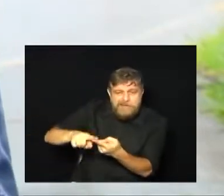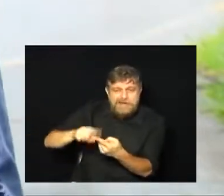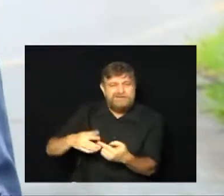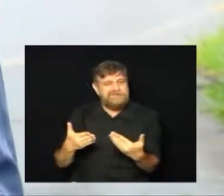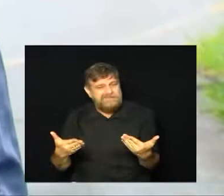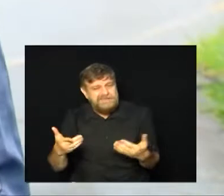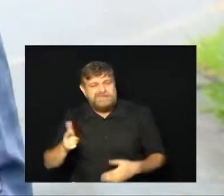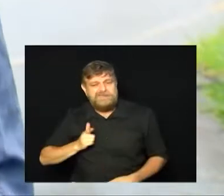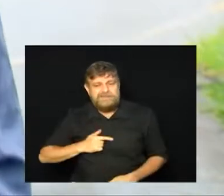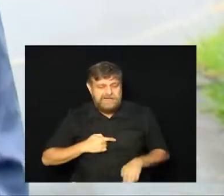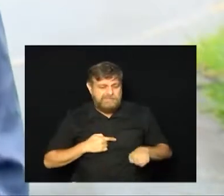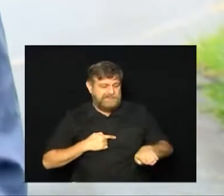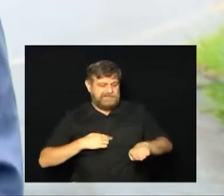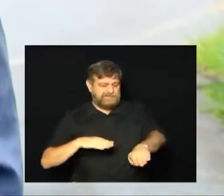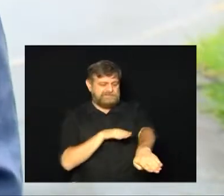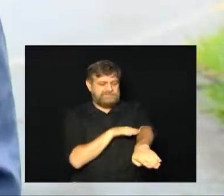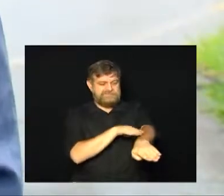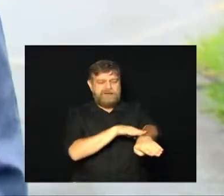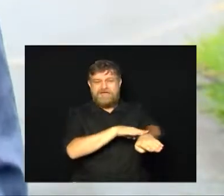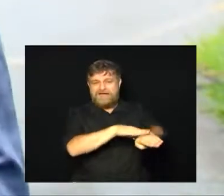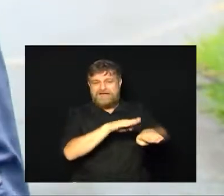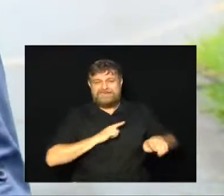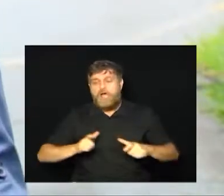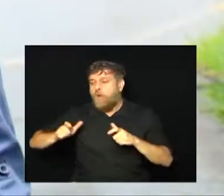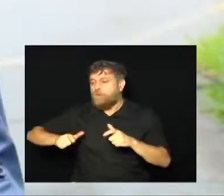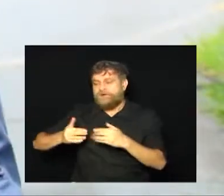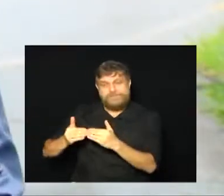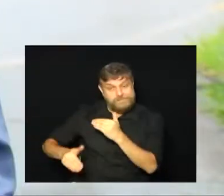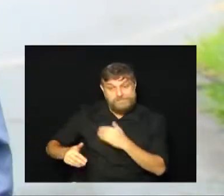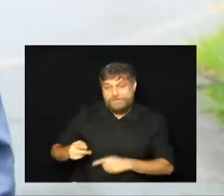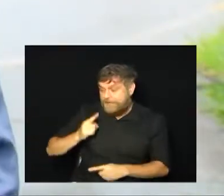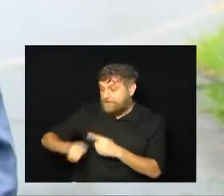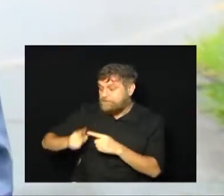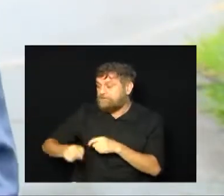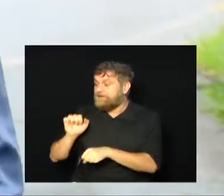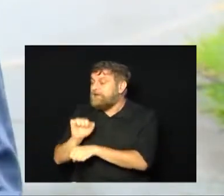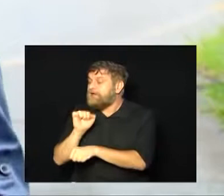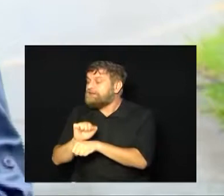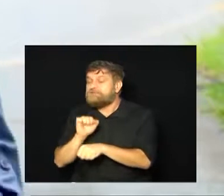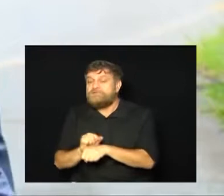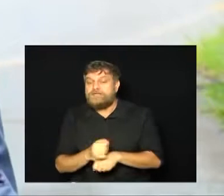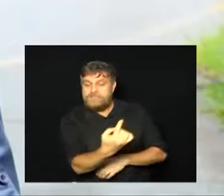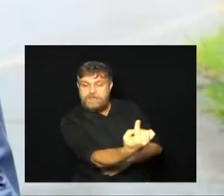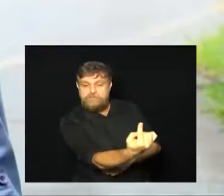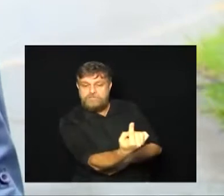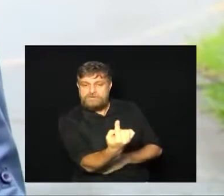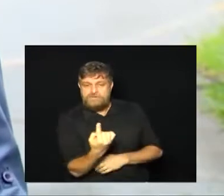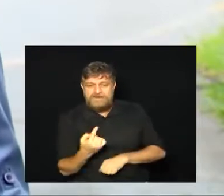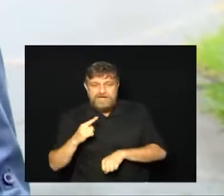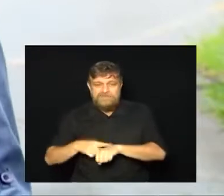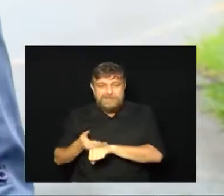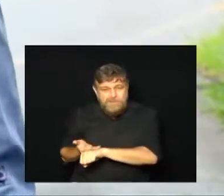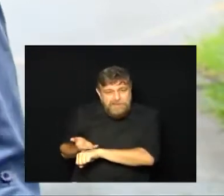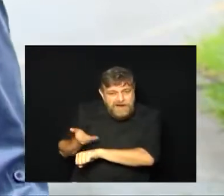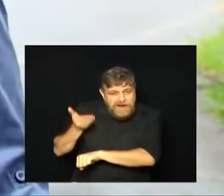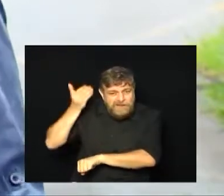multas por parar em cima da calçada ou por ficar num espaço aguardando o embarque ou desembarque por um tempo maior do que